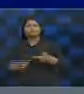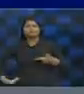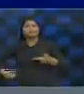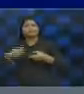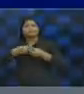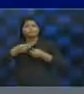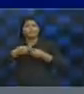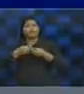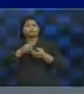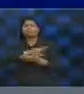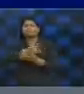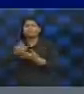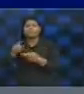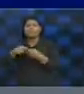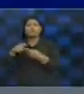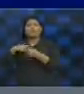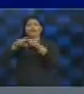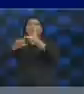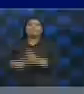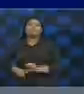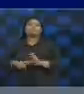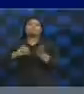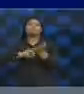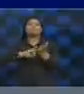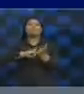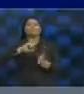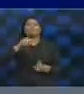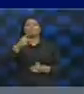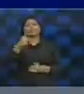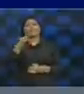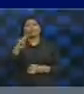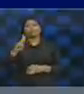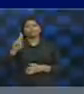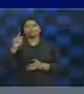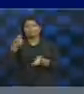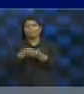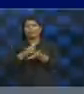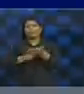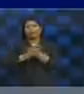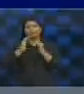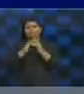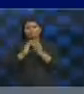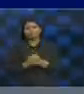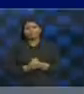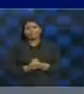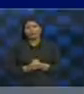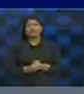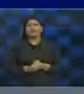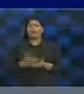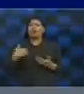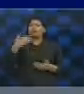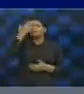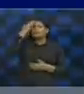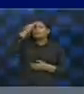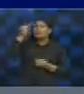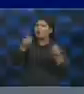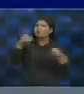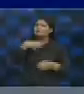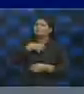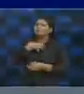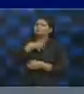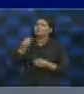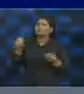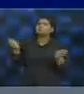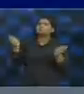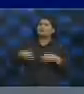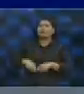por conta de débito no IPTU. Eu quero saber como é que o senhor se sente sendo responsável por